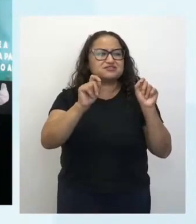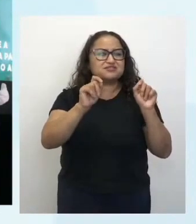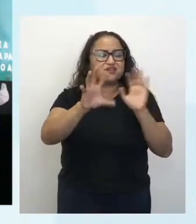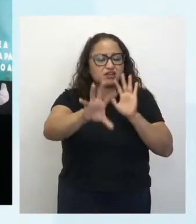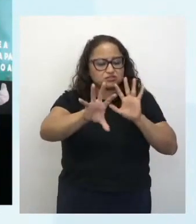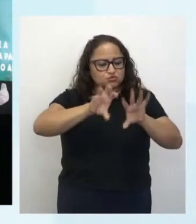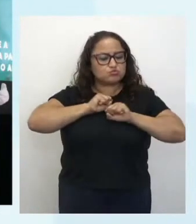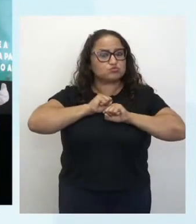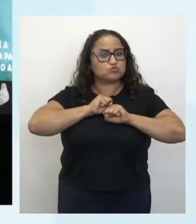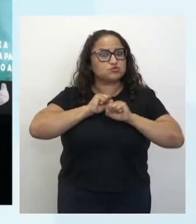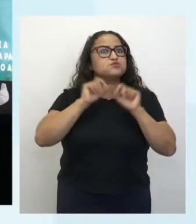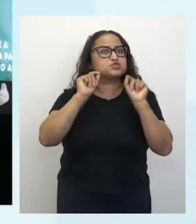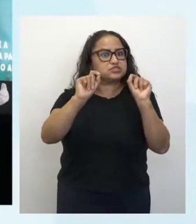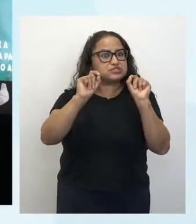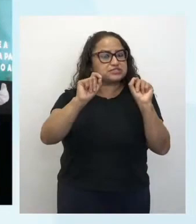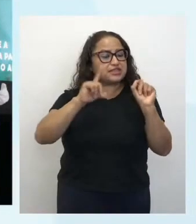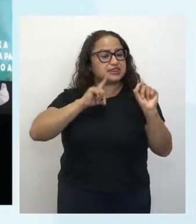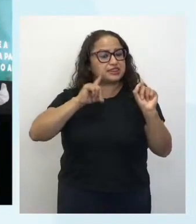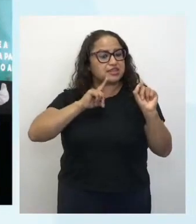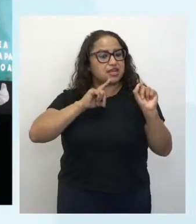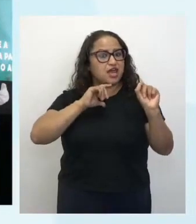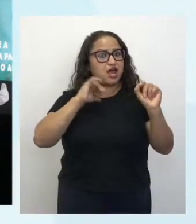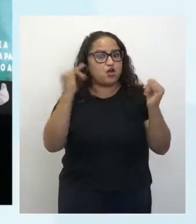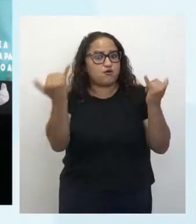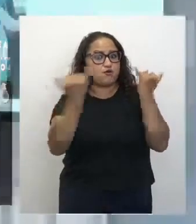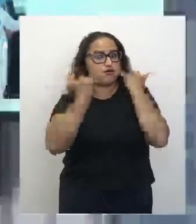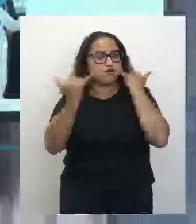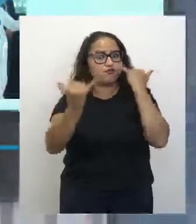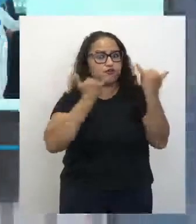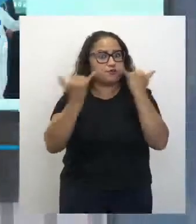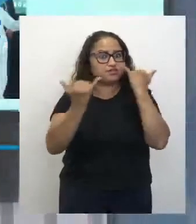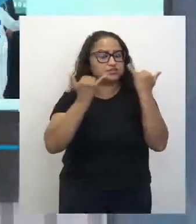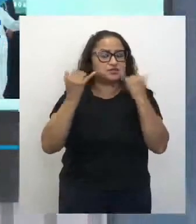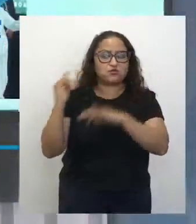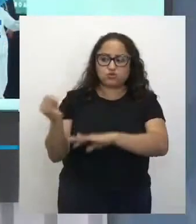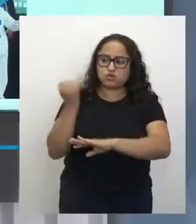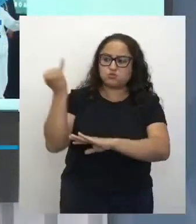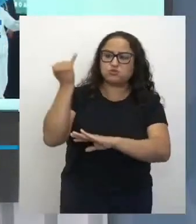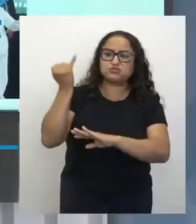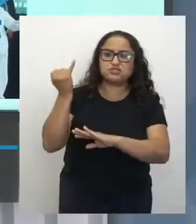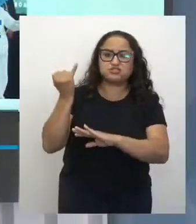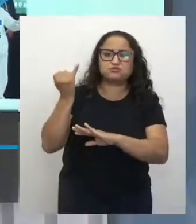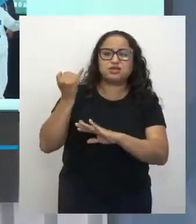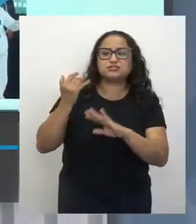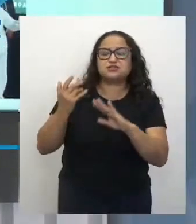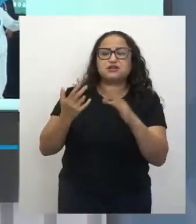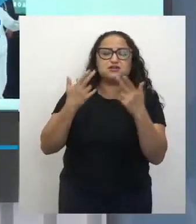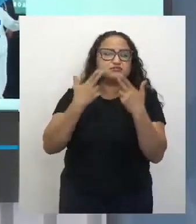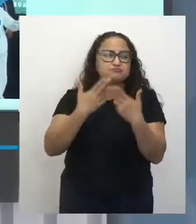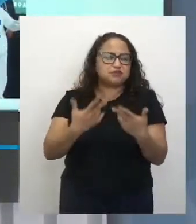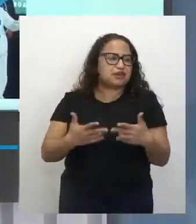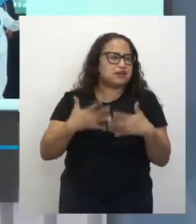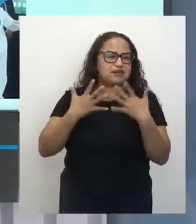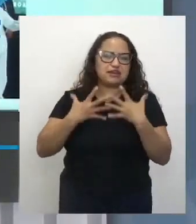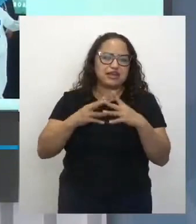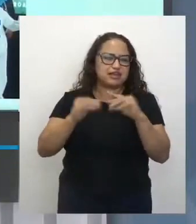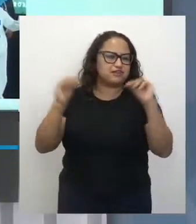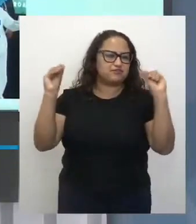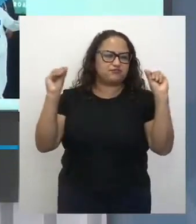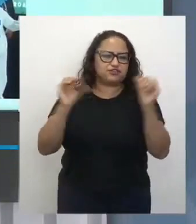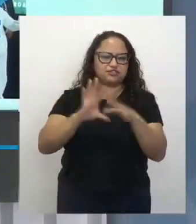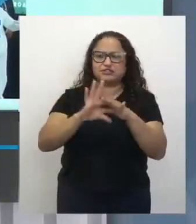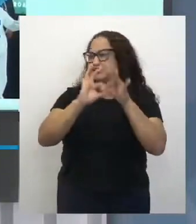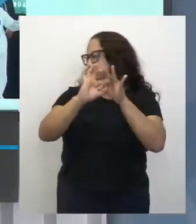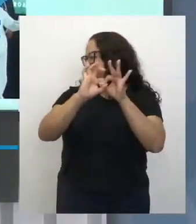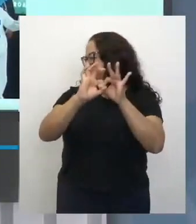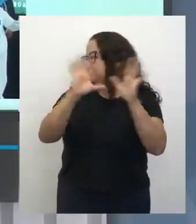assimilar, às vezes, né, uma informação importante de uma maneira um pouco mais solta, um pouco mais fluida. Talvez até, a gente pode até